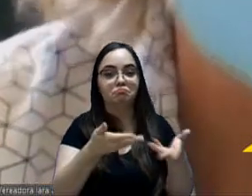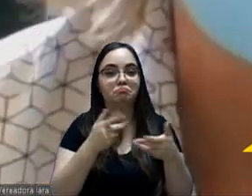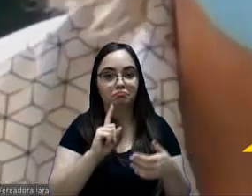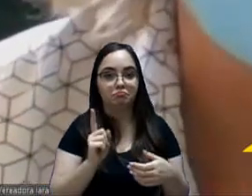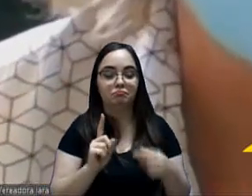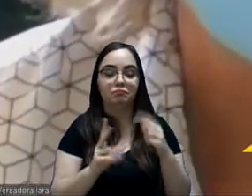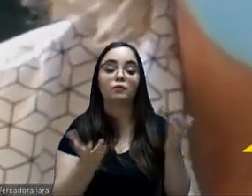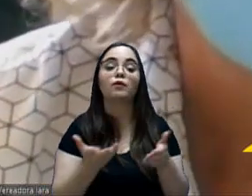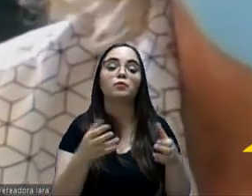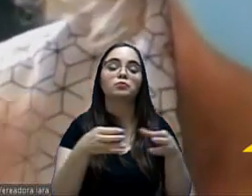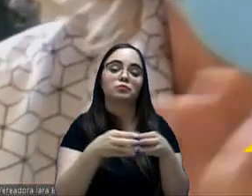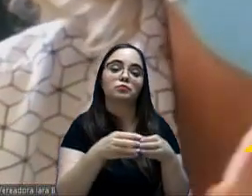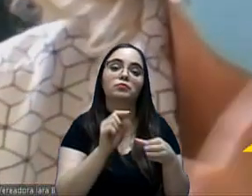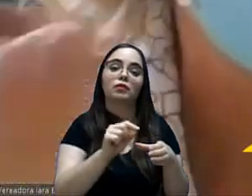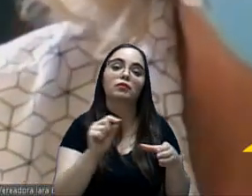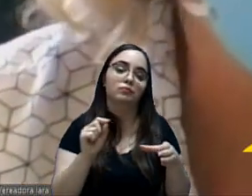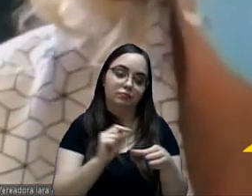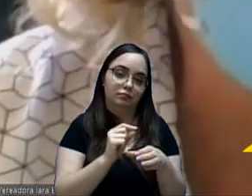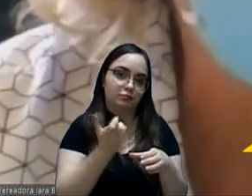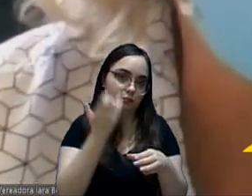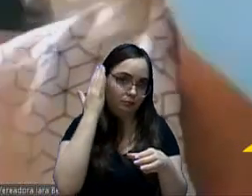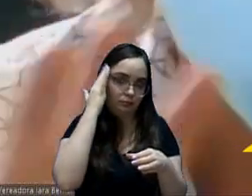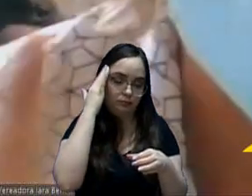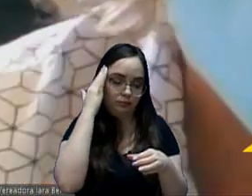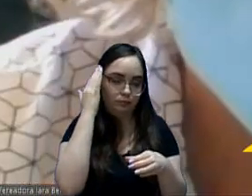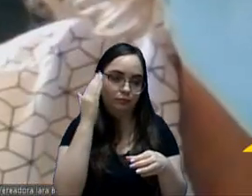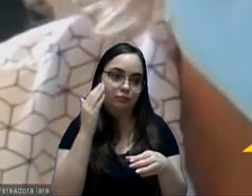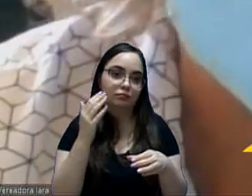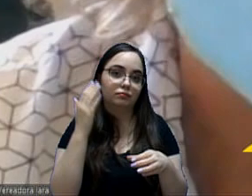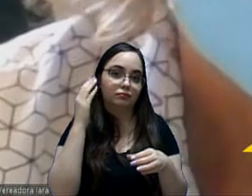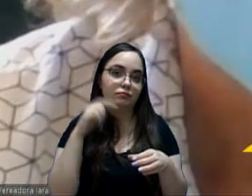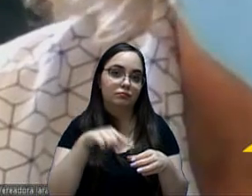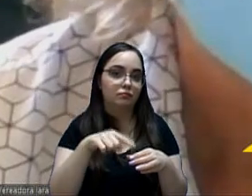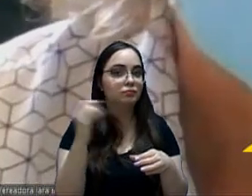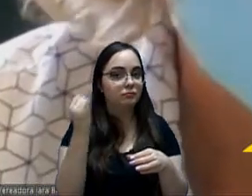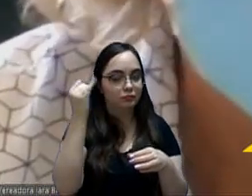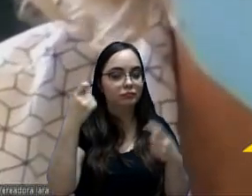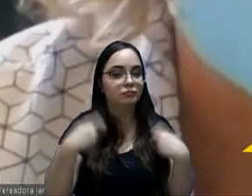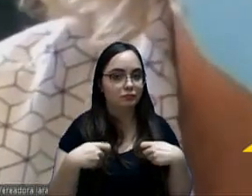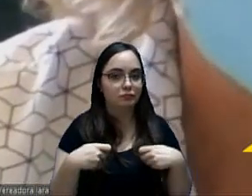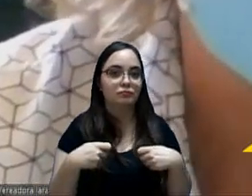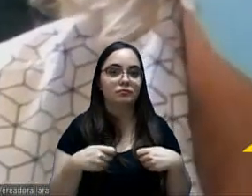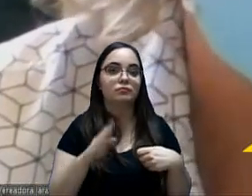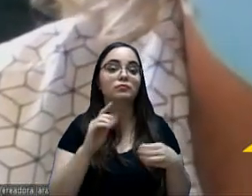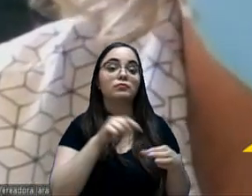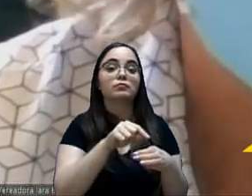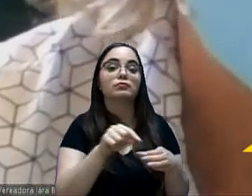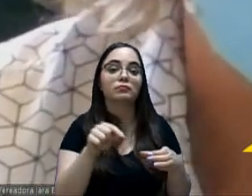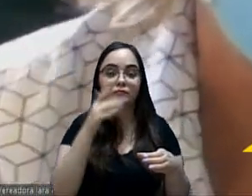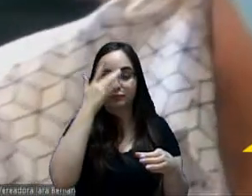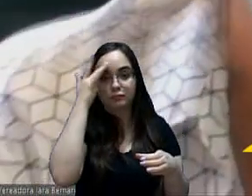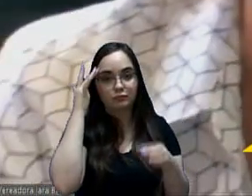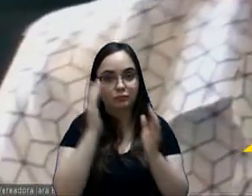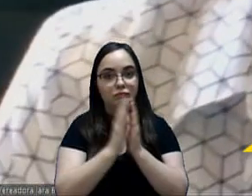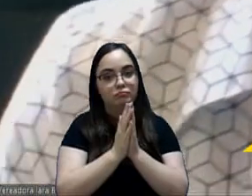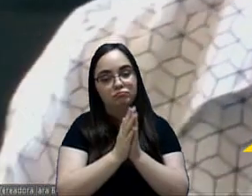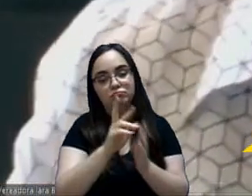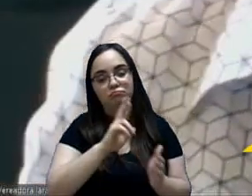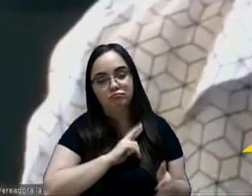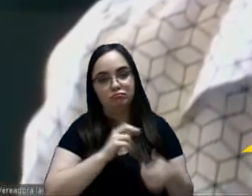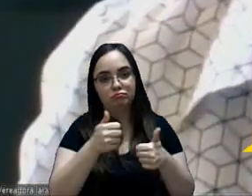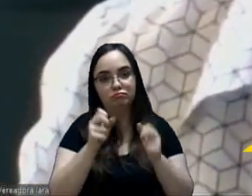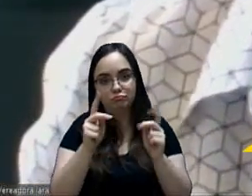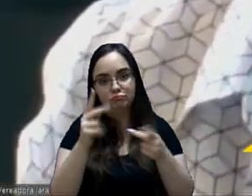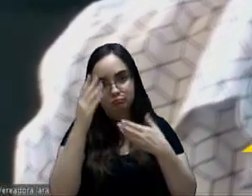Quem é o comitê hoje? É importantíssimo que esse comitê exista, mas quem são os membros atuais, por favor? É isso que eu